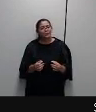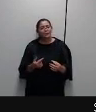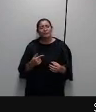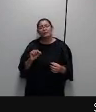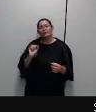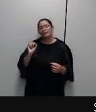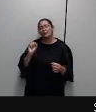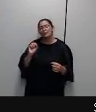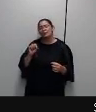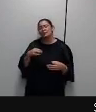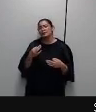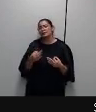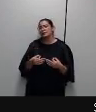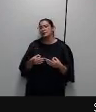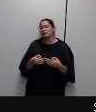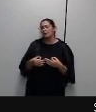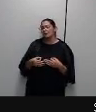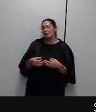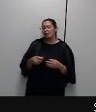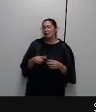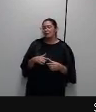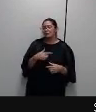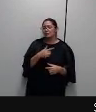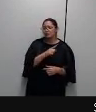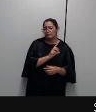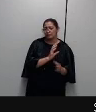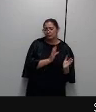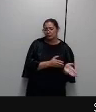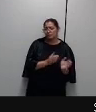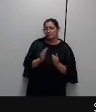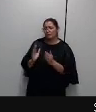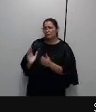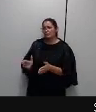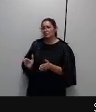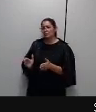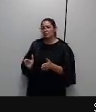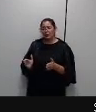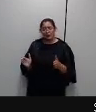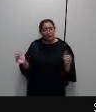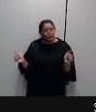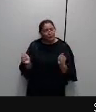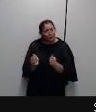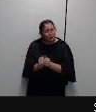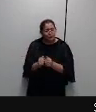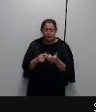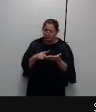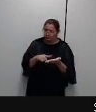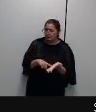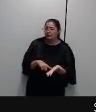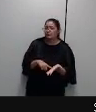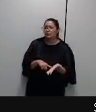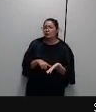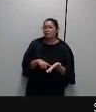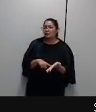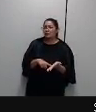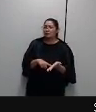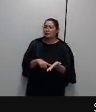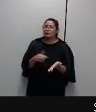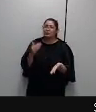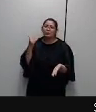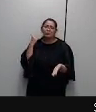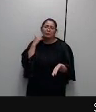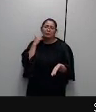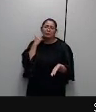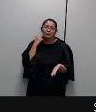ambas as partes expressamente concordaram depois atualização desse